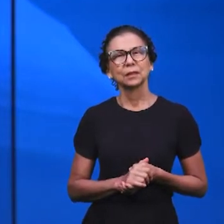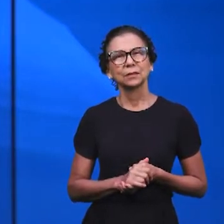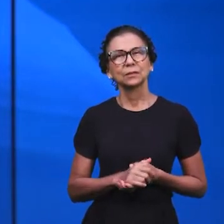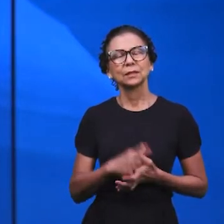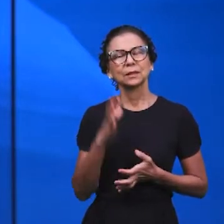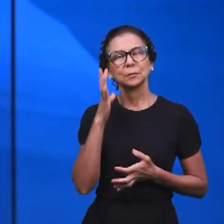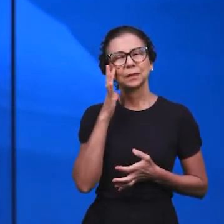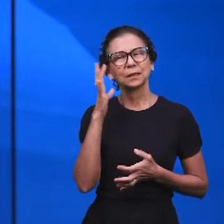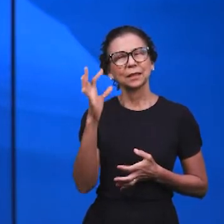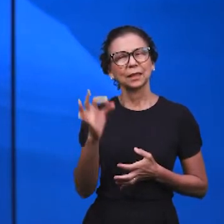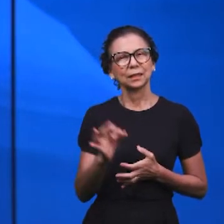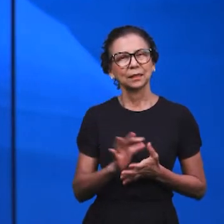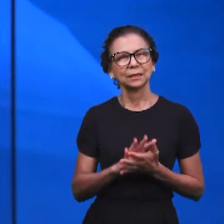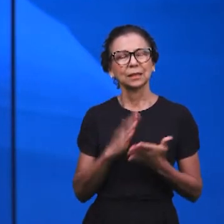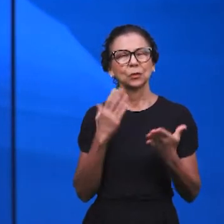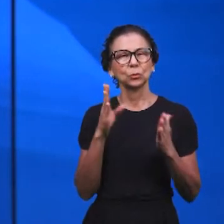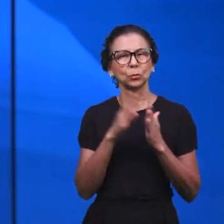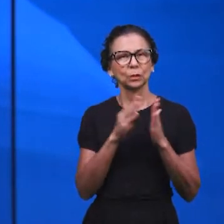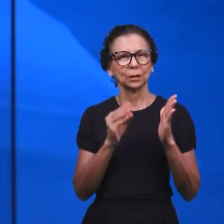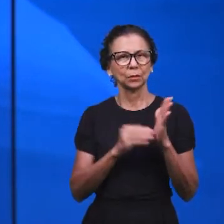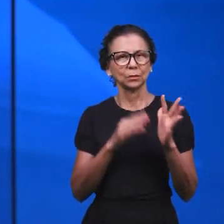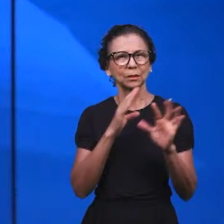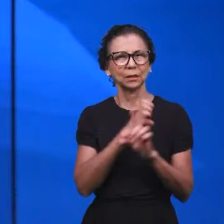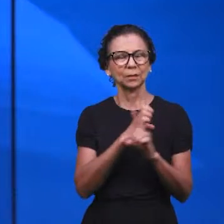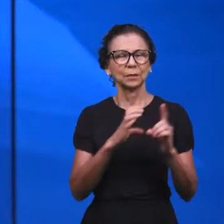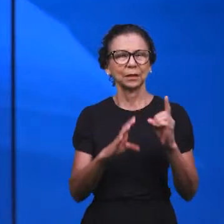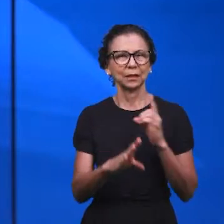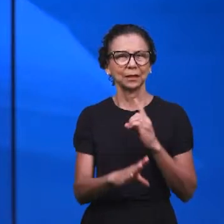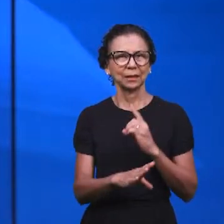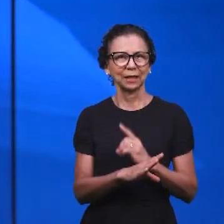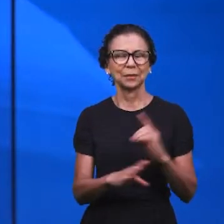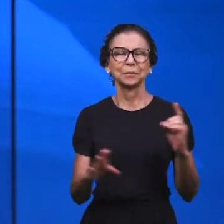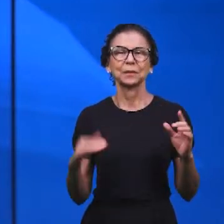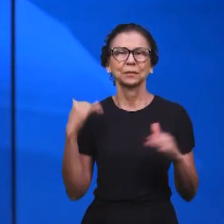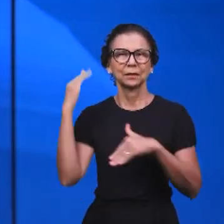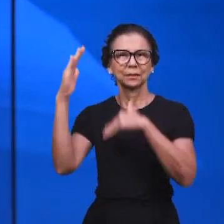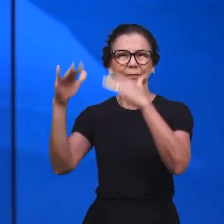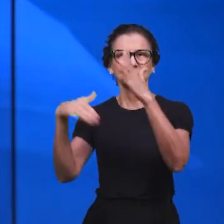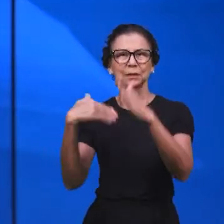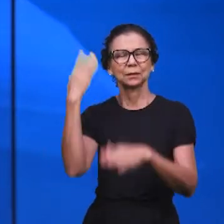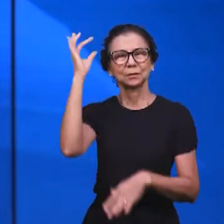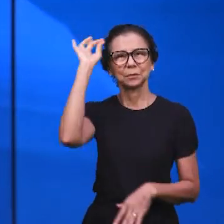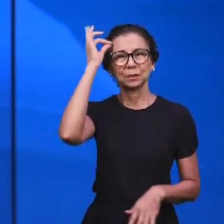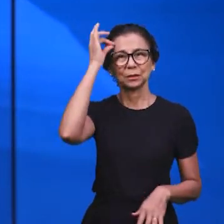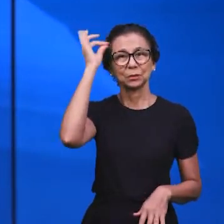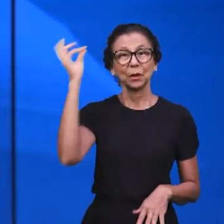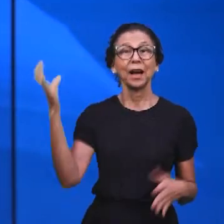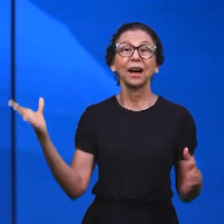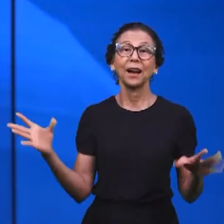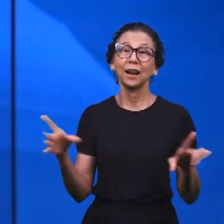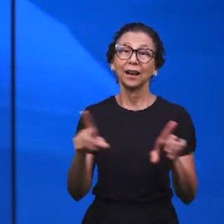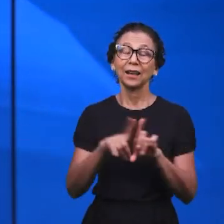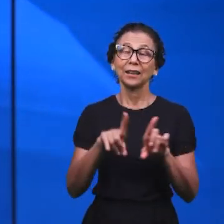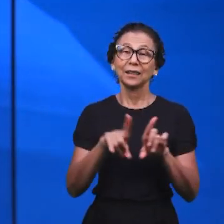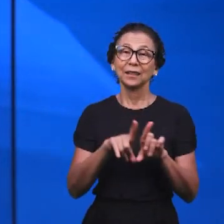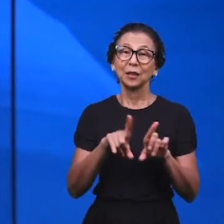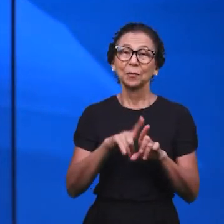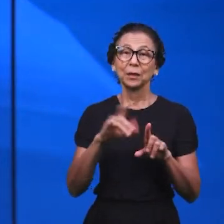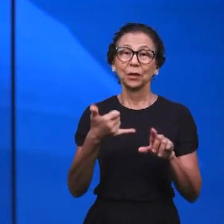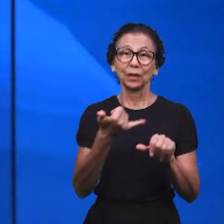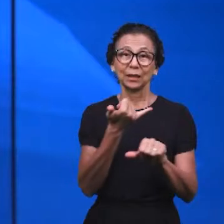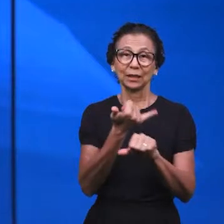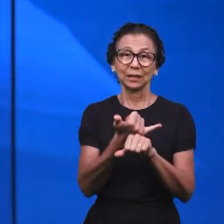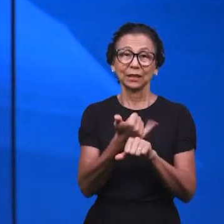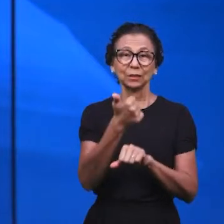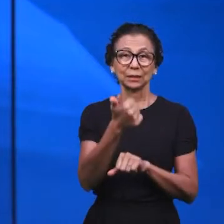Bíblica, que será para edificação espiritual. Quero saudar também aqueles que estão participando conosco na Escola Bíblica através do nosso canal, o canal